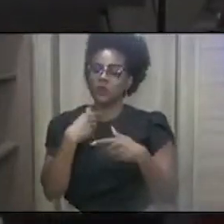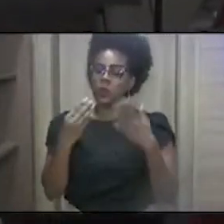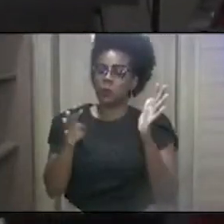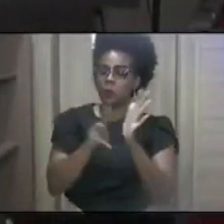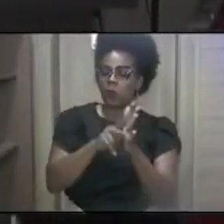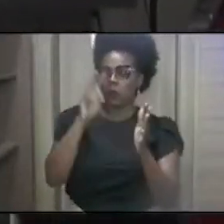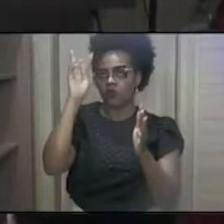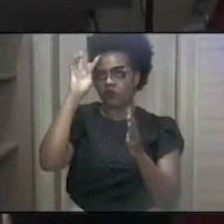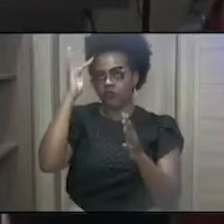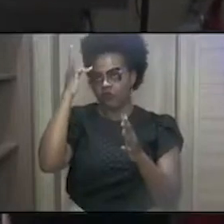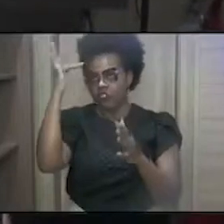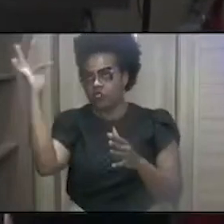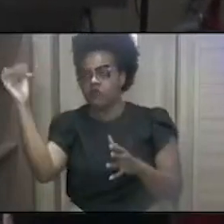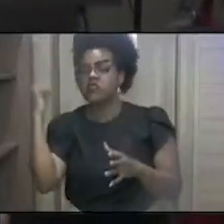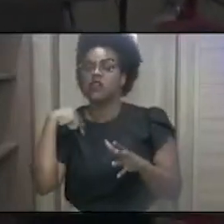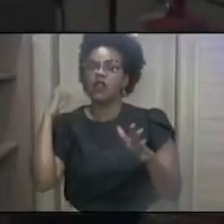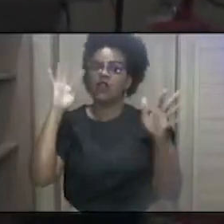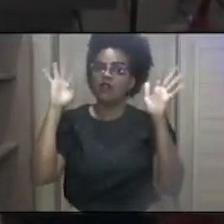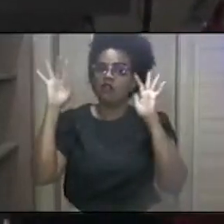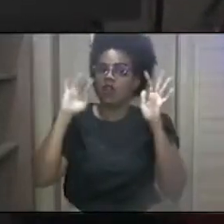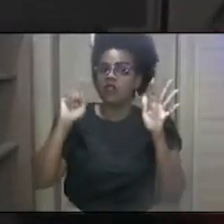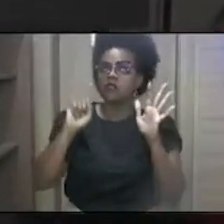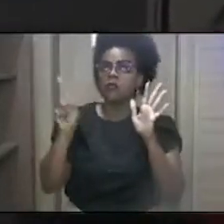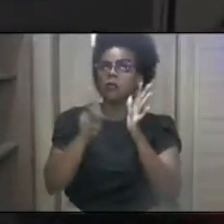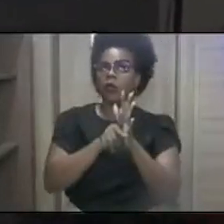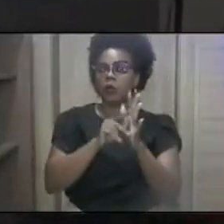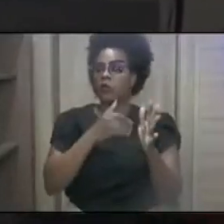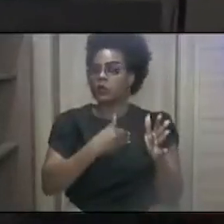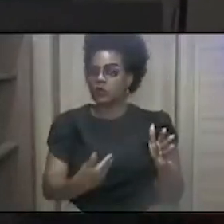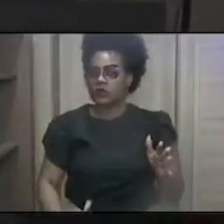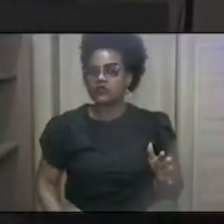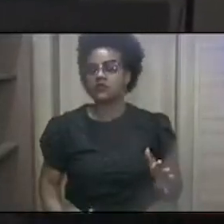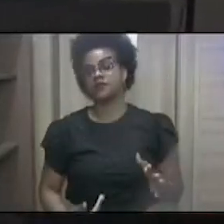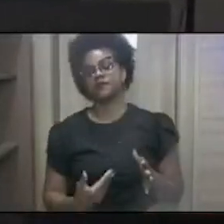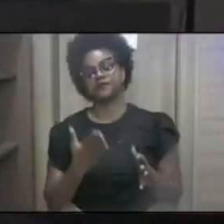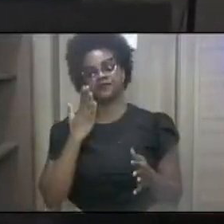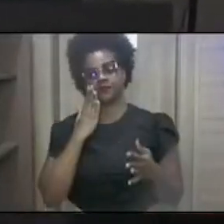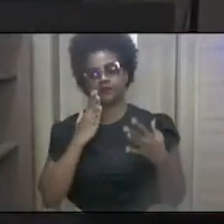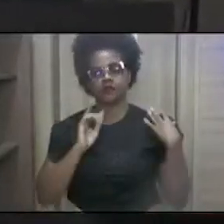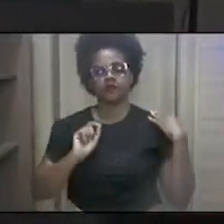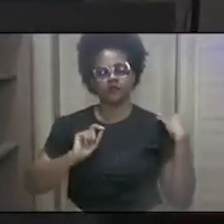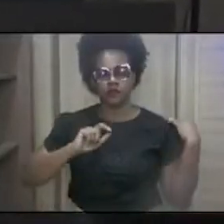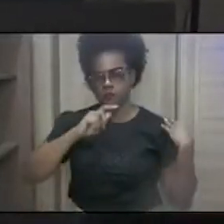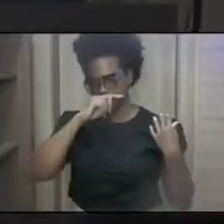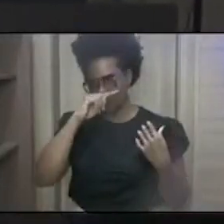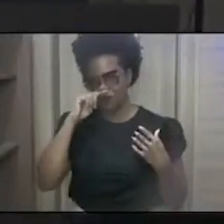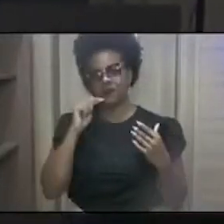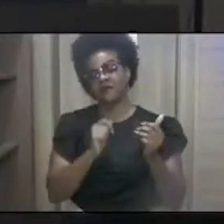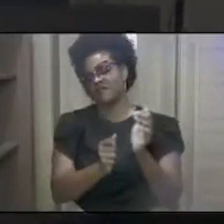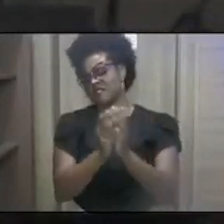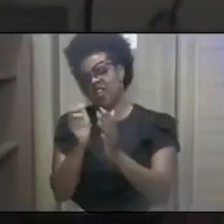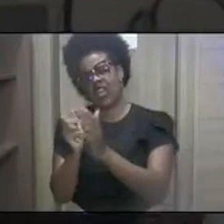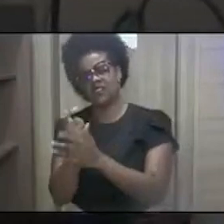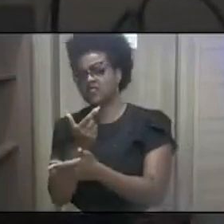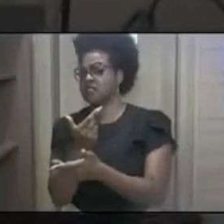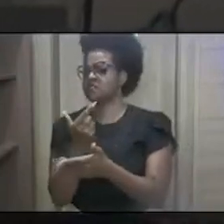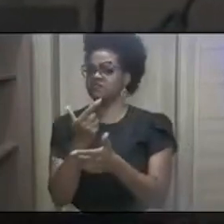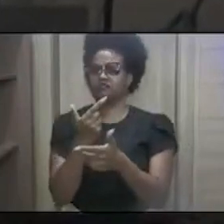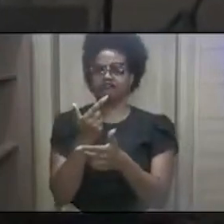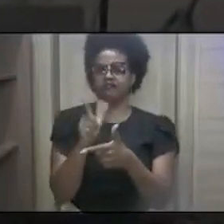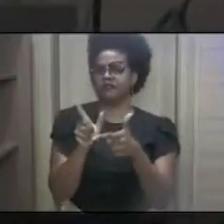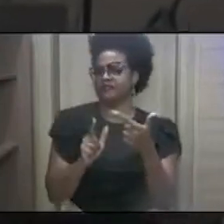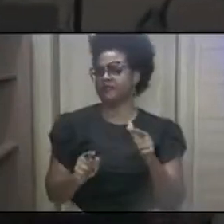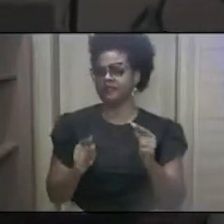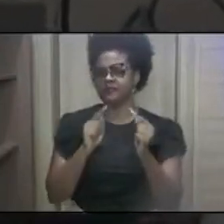filosofia reflexiva e, diria assim, mais pública, são objetos que estão conectados com muitos outros objetos,